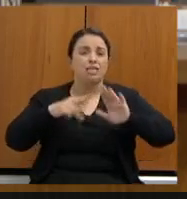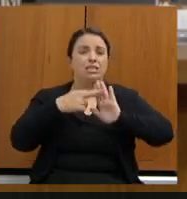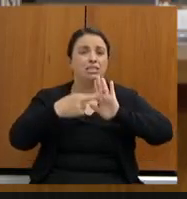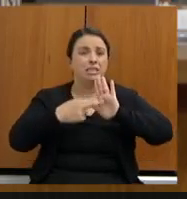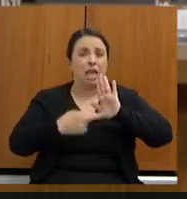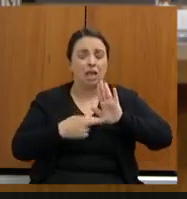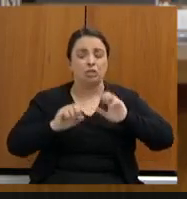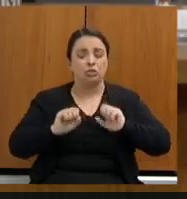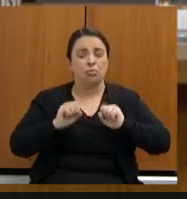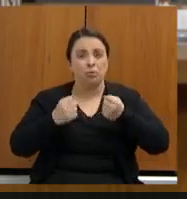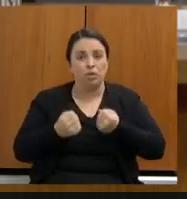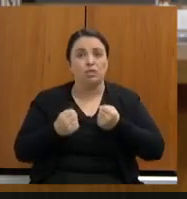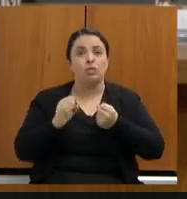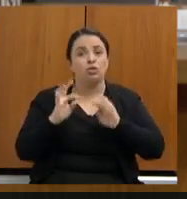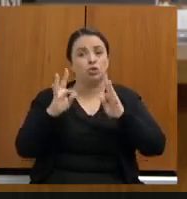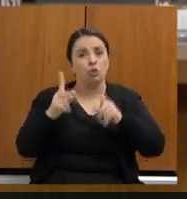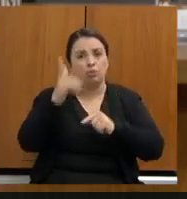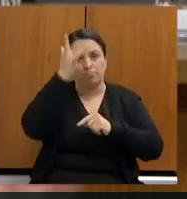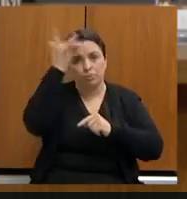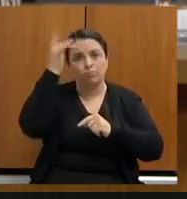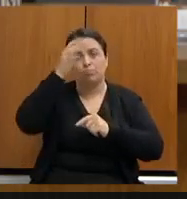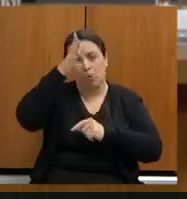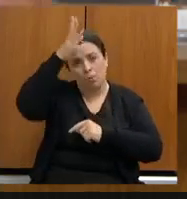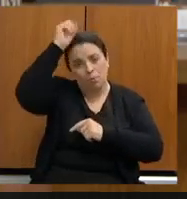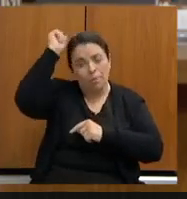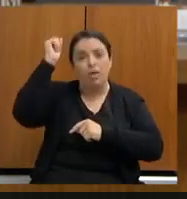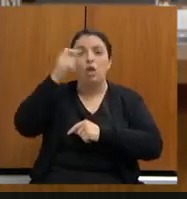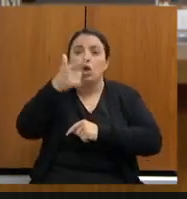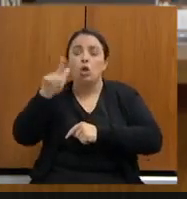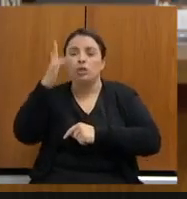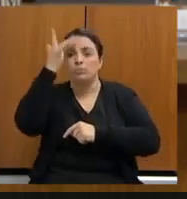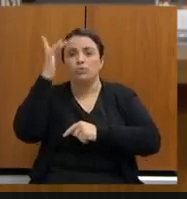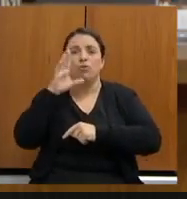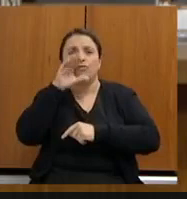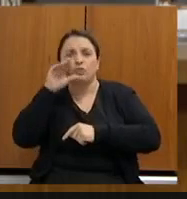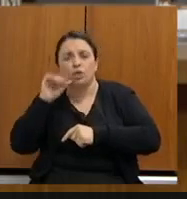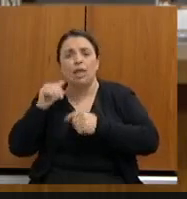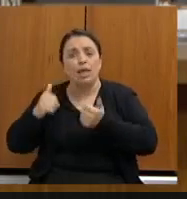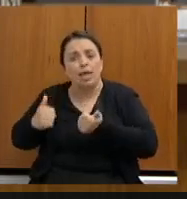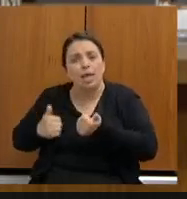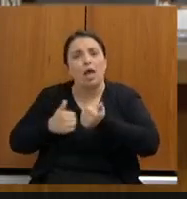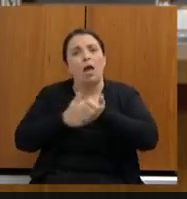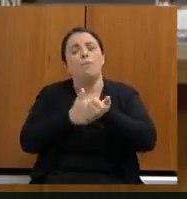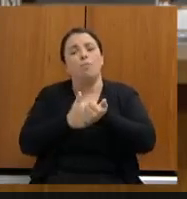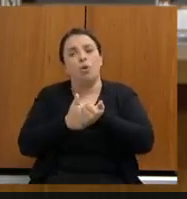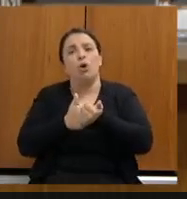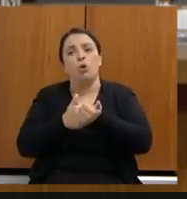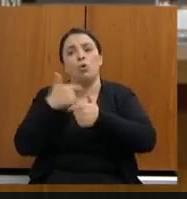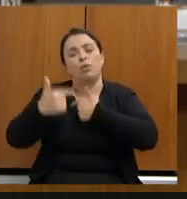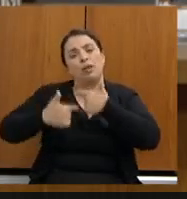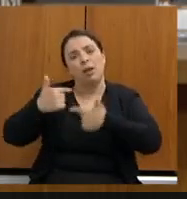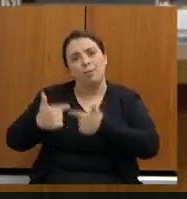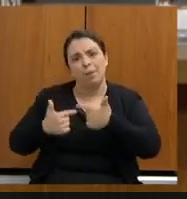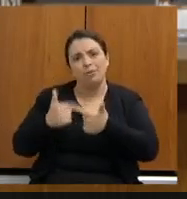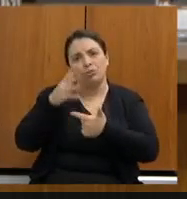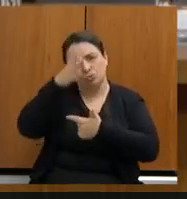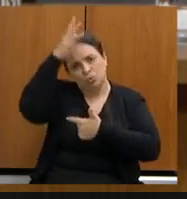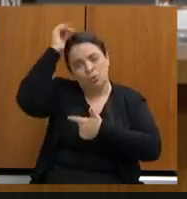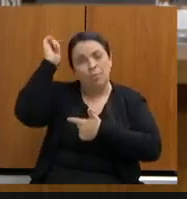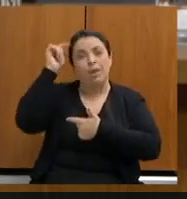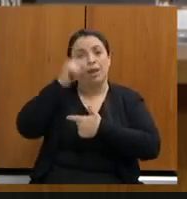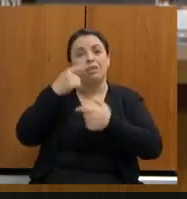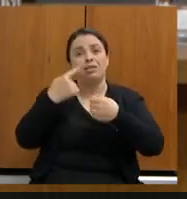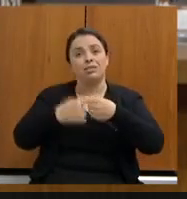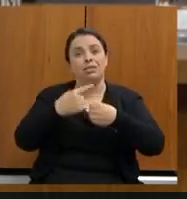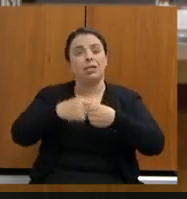de todos os outros funcionários que gravitam no entorno apoiando a alteração do Corpo de Bombeiros na cidade